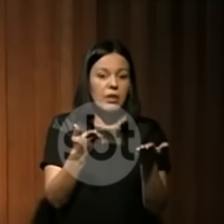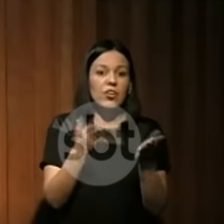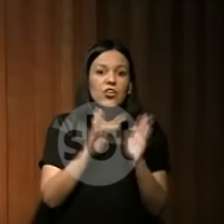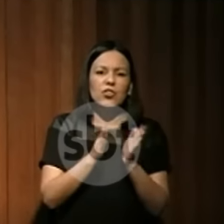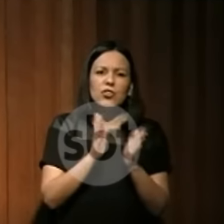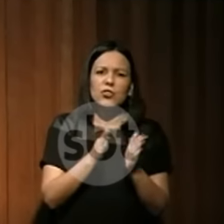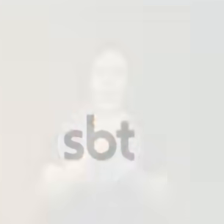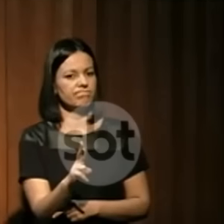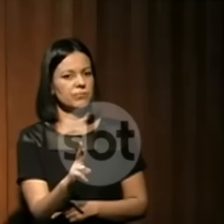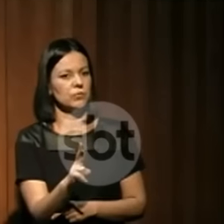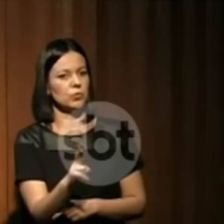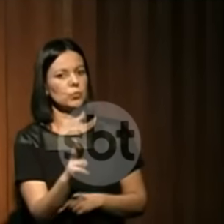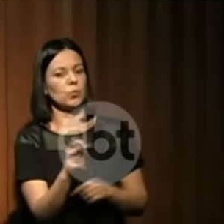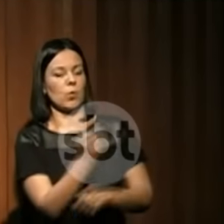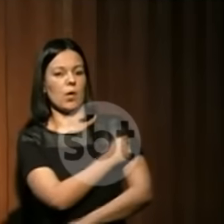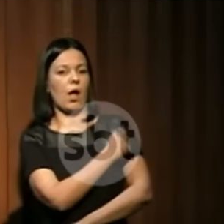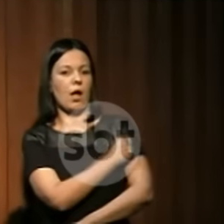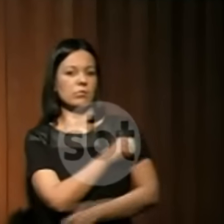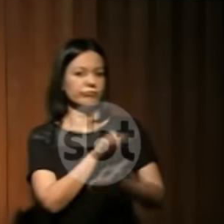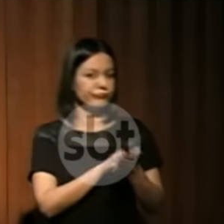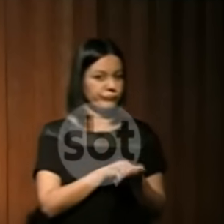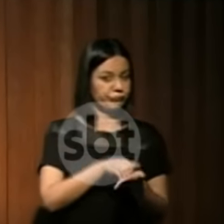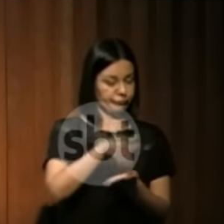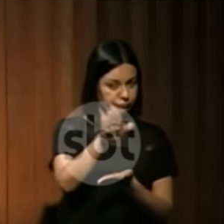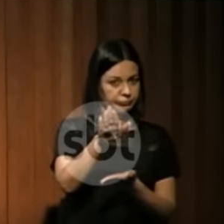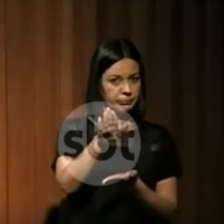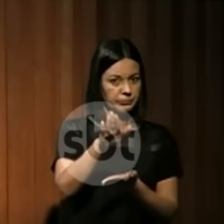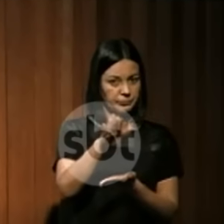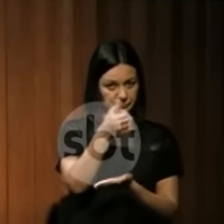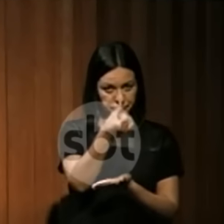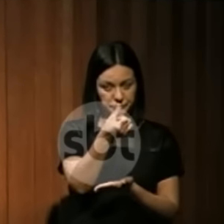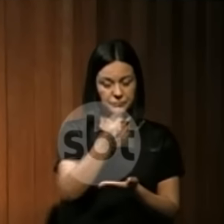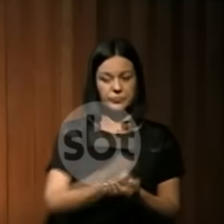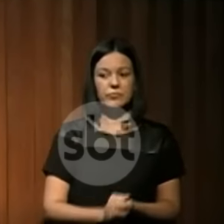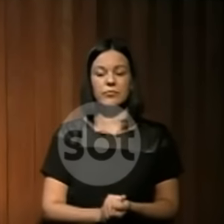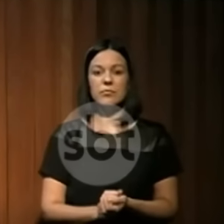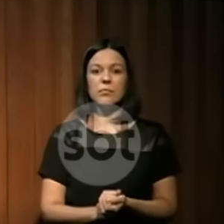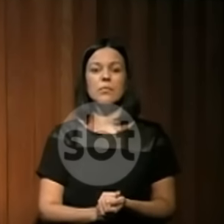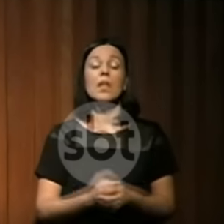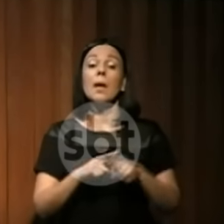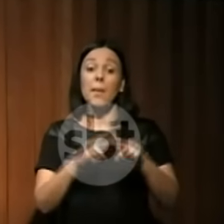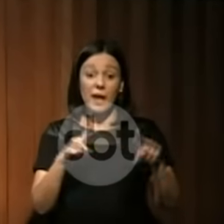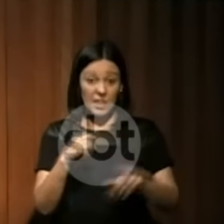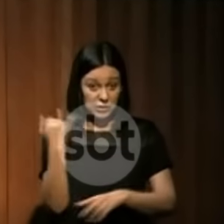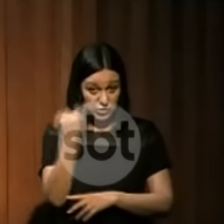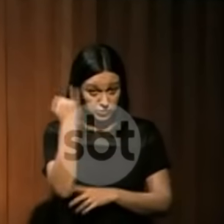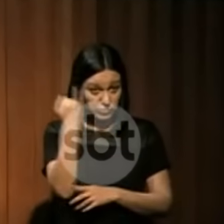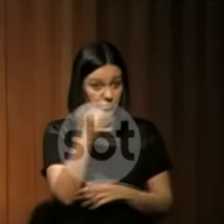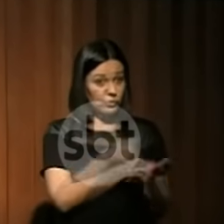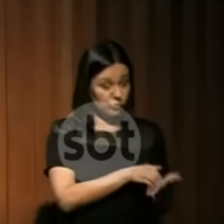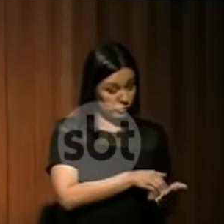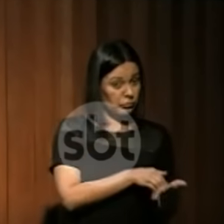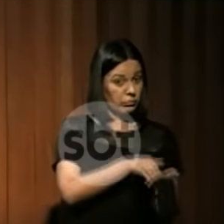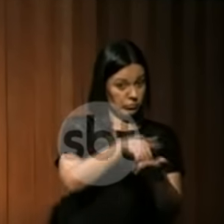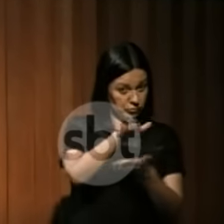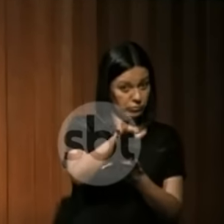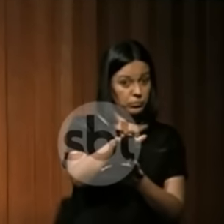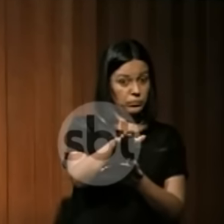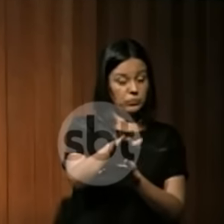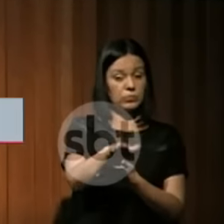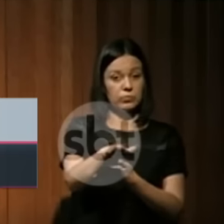ocorrido, se não me engano, em abril. Não só é importante a expulsão dos alunos, mas também que eles possam responder,